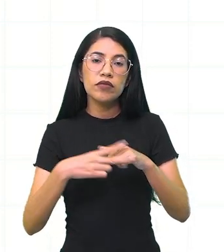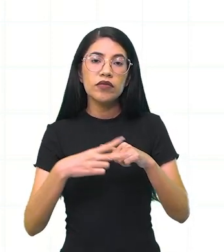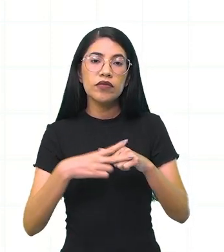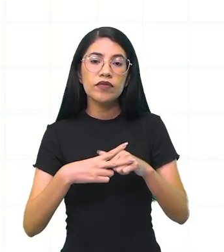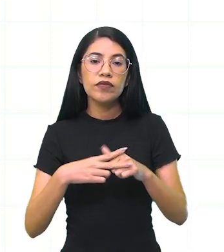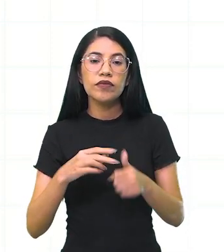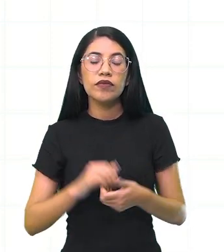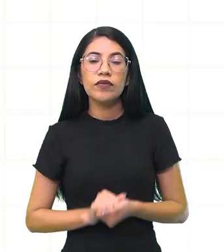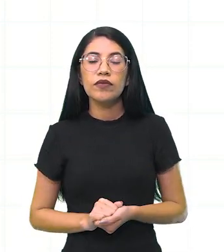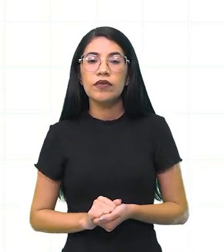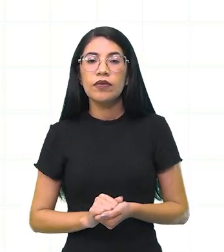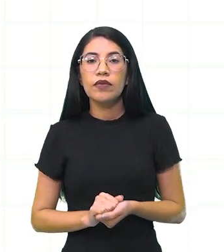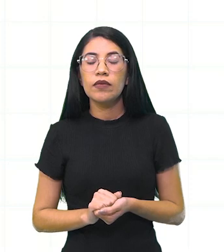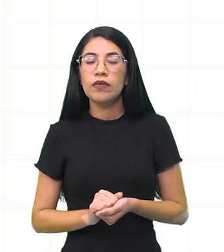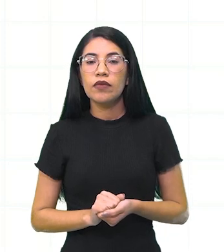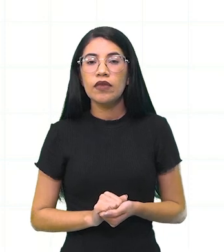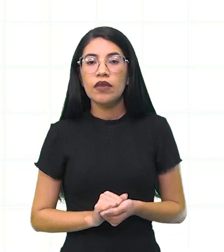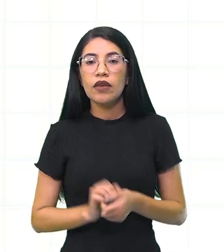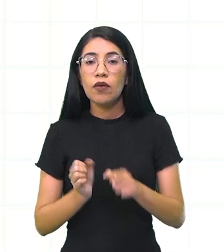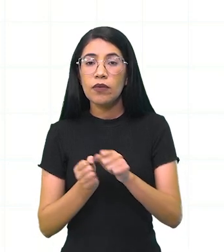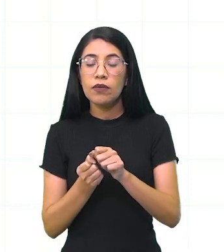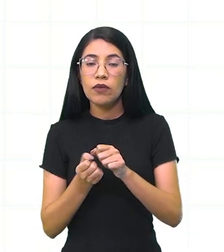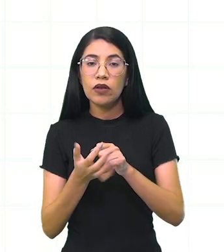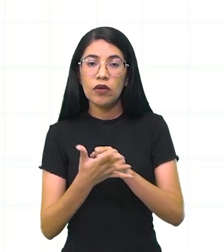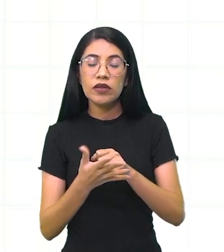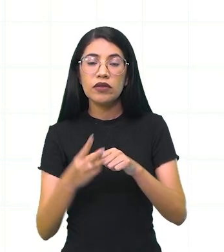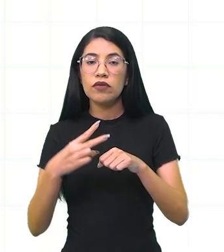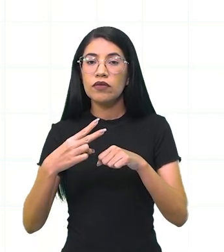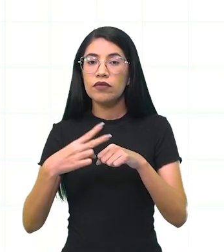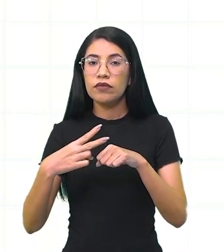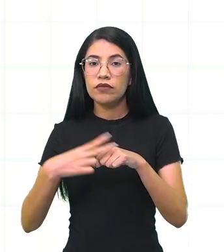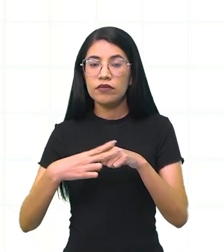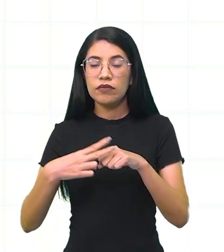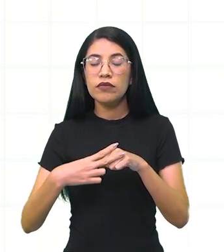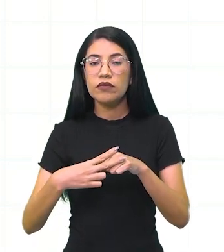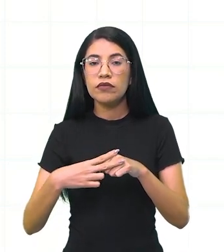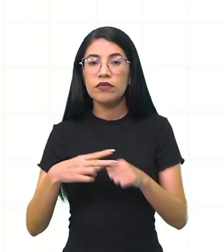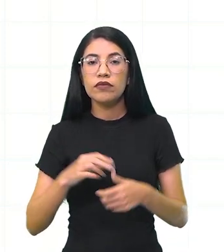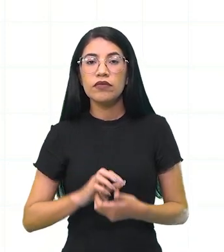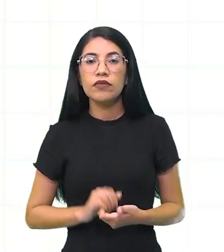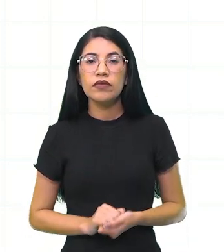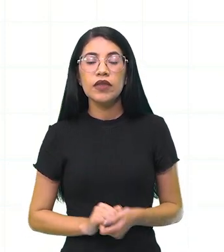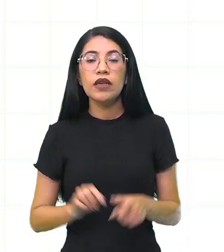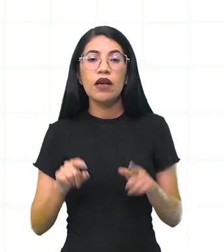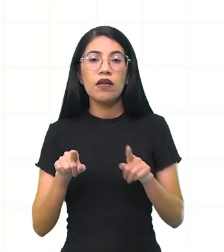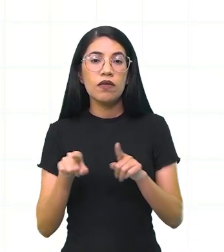fica, que aí nós entendemos como uma locução verbal,